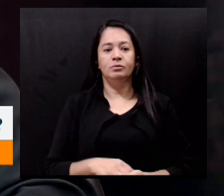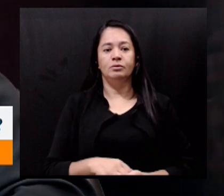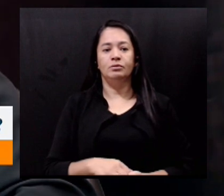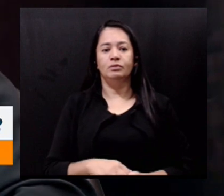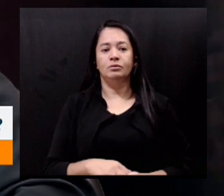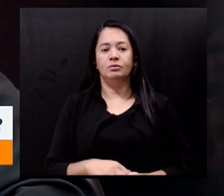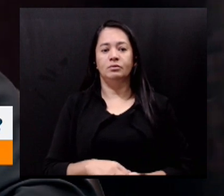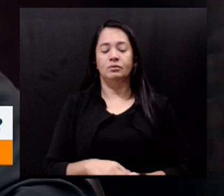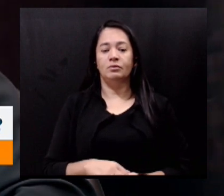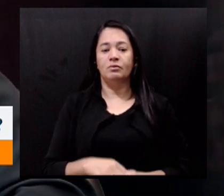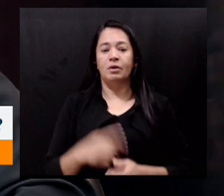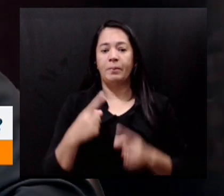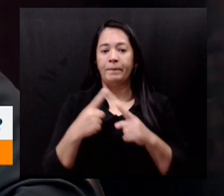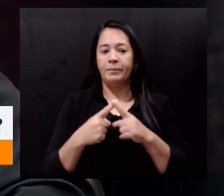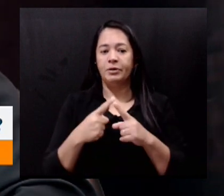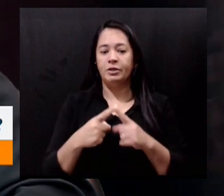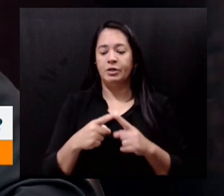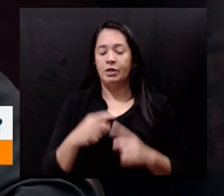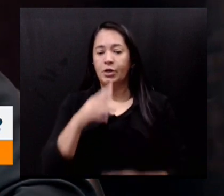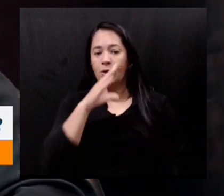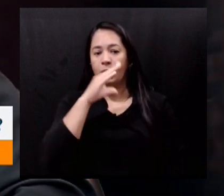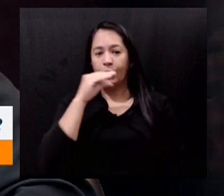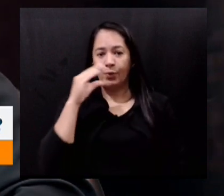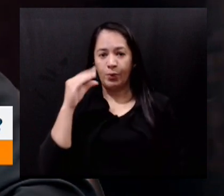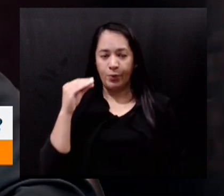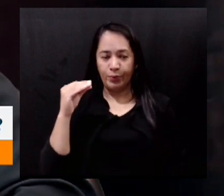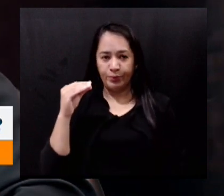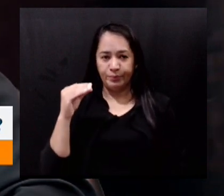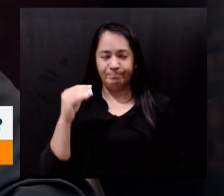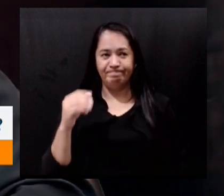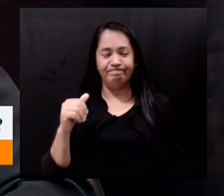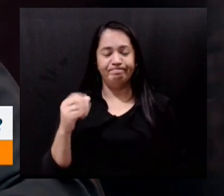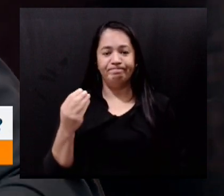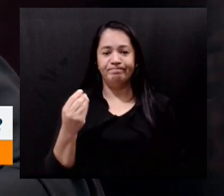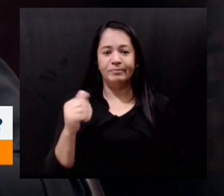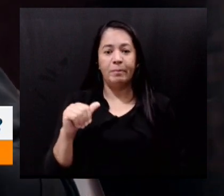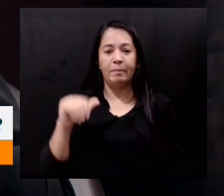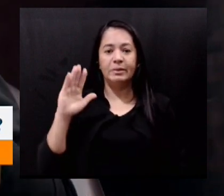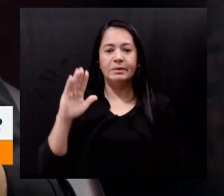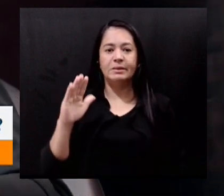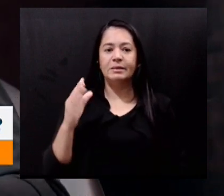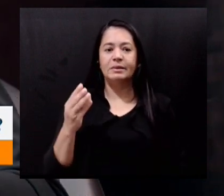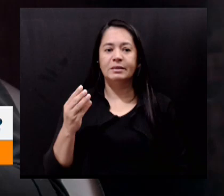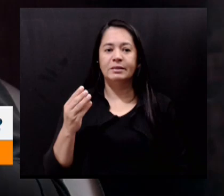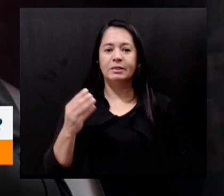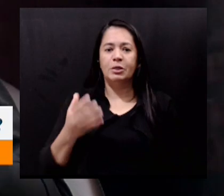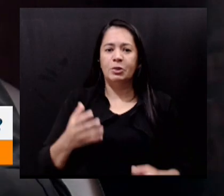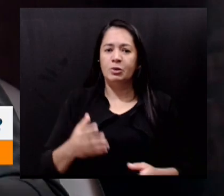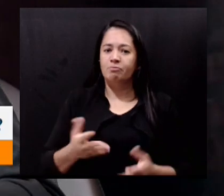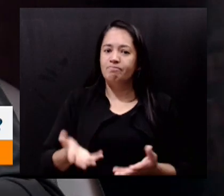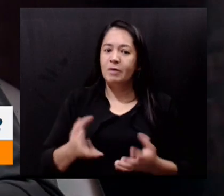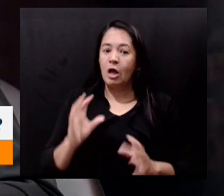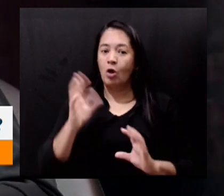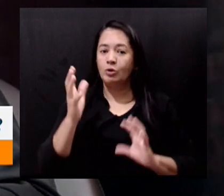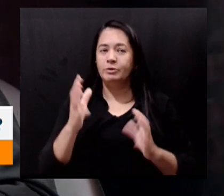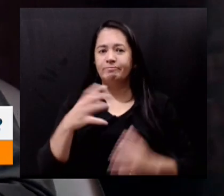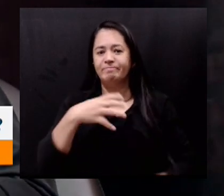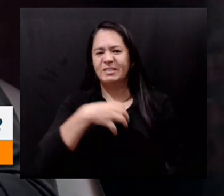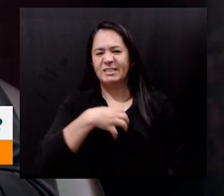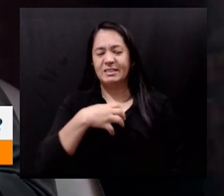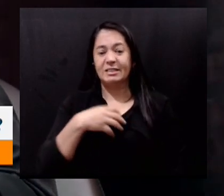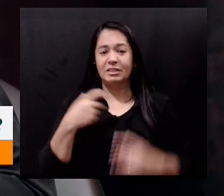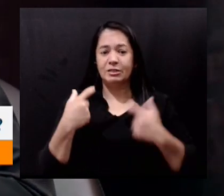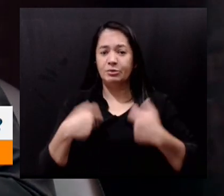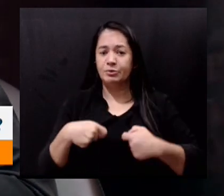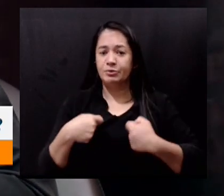Na adolescência isso é mais, intenso, né, essa sensação, essa necessidade de